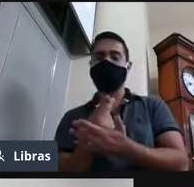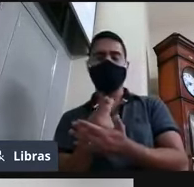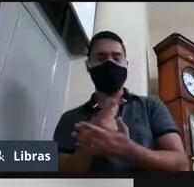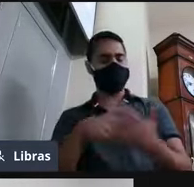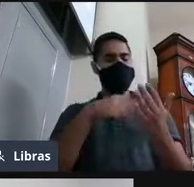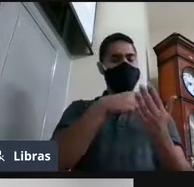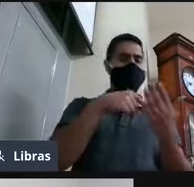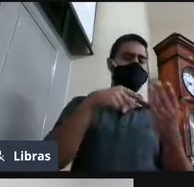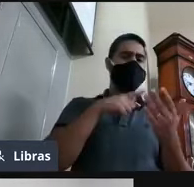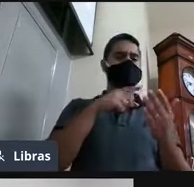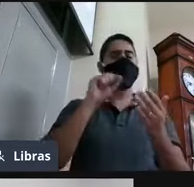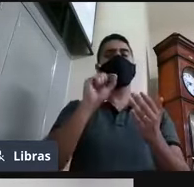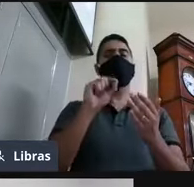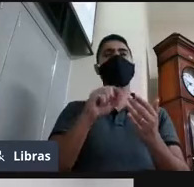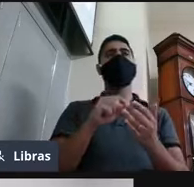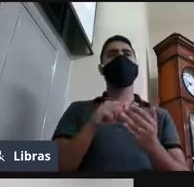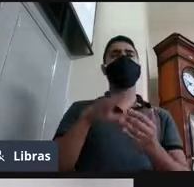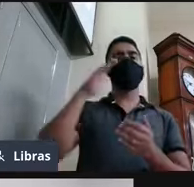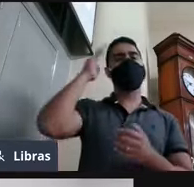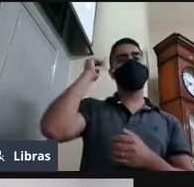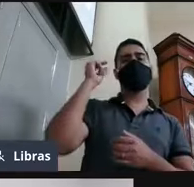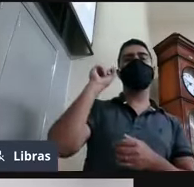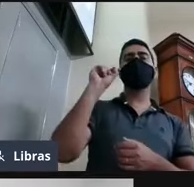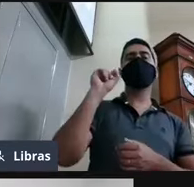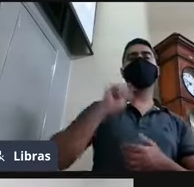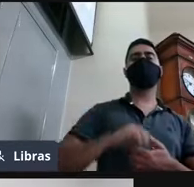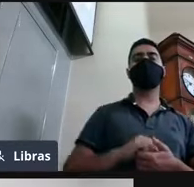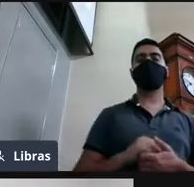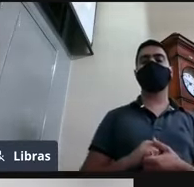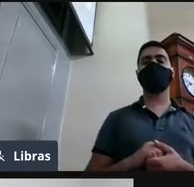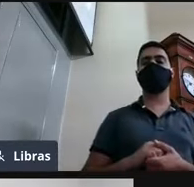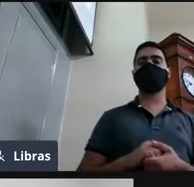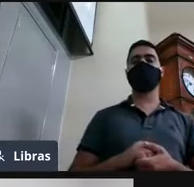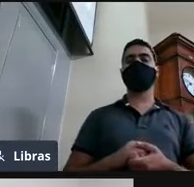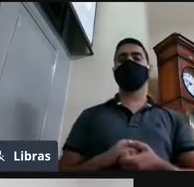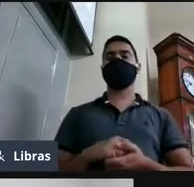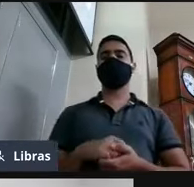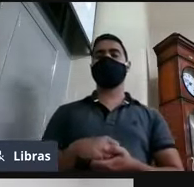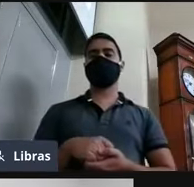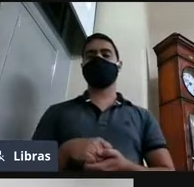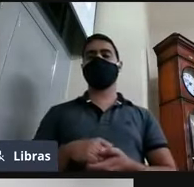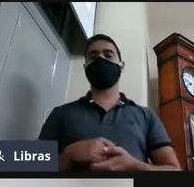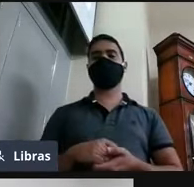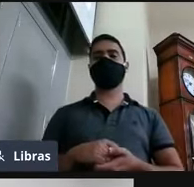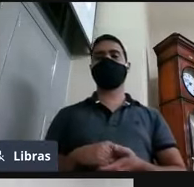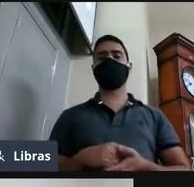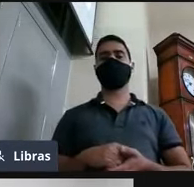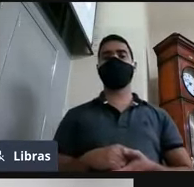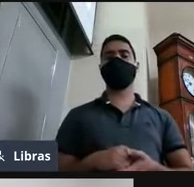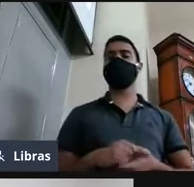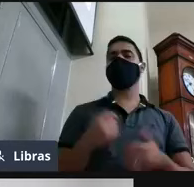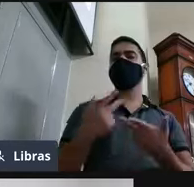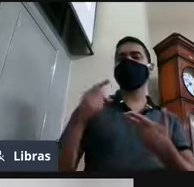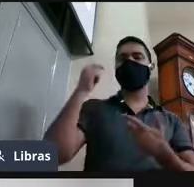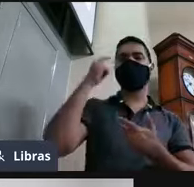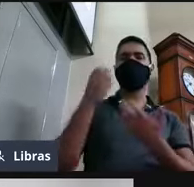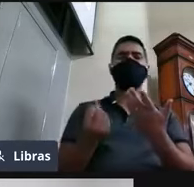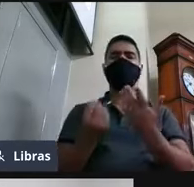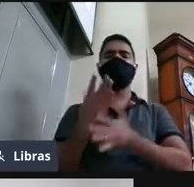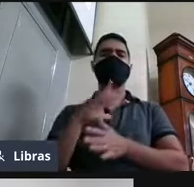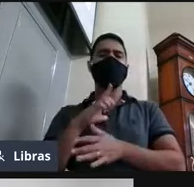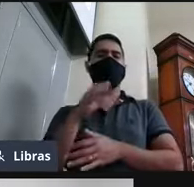contábil, que a gente sabe aí das dificuldades que foram criadas, mas tenho certeza